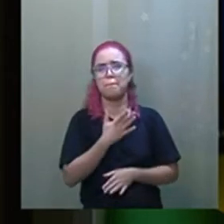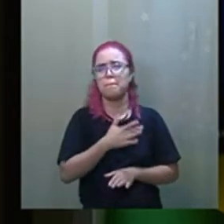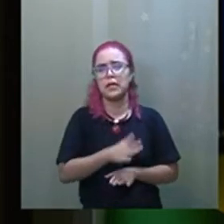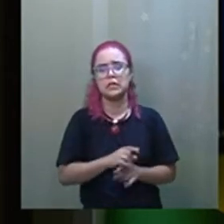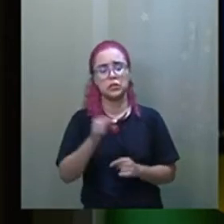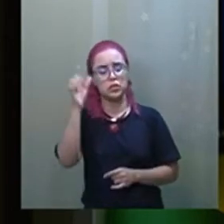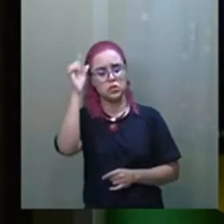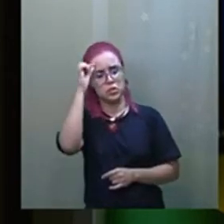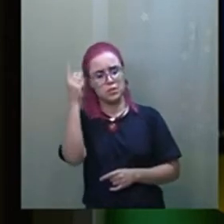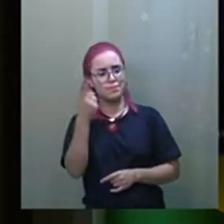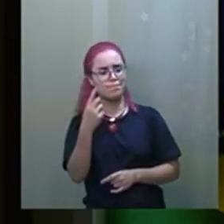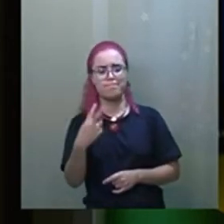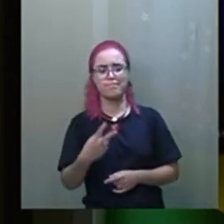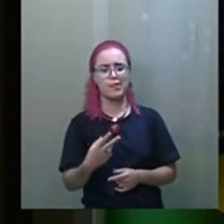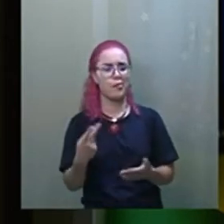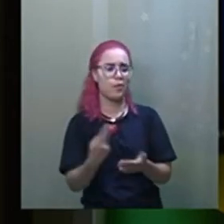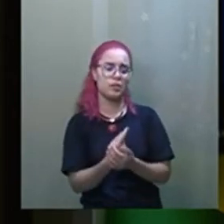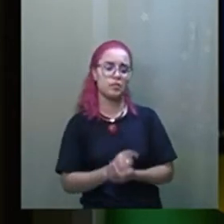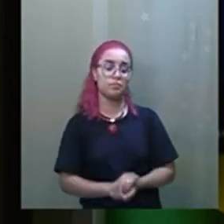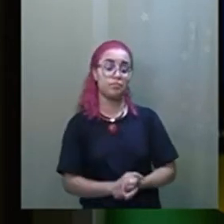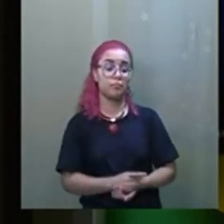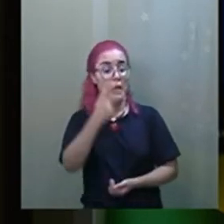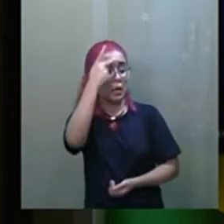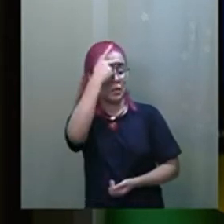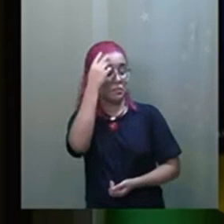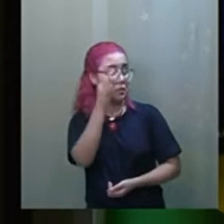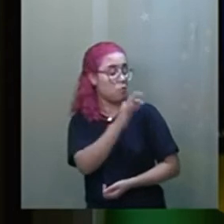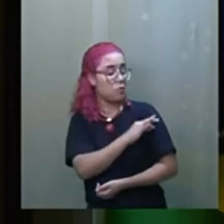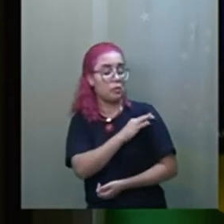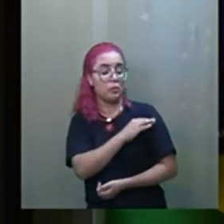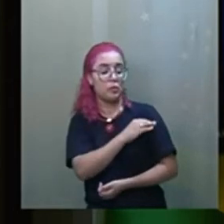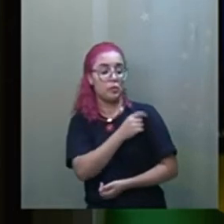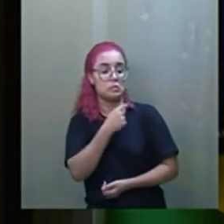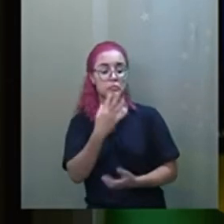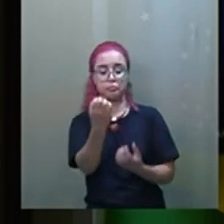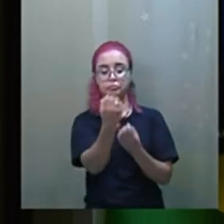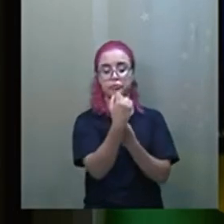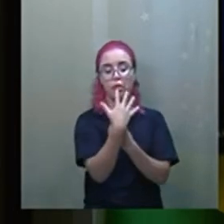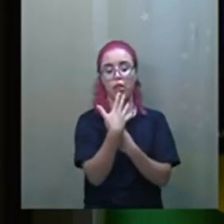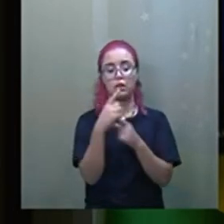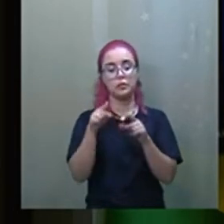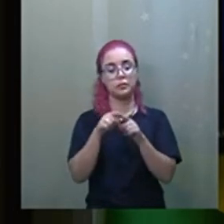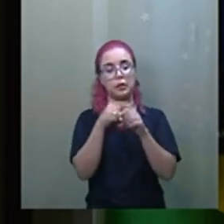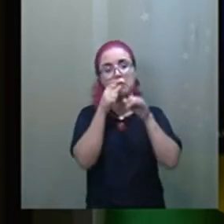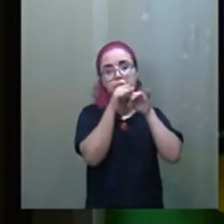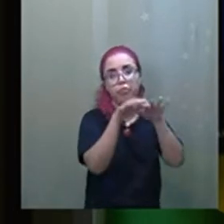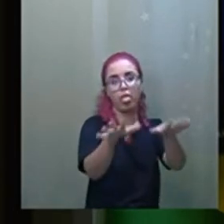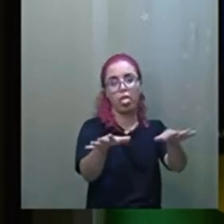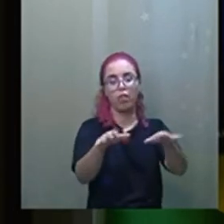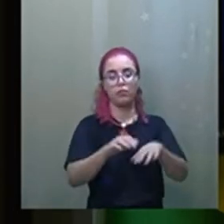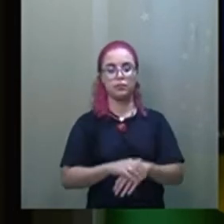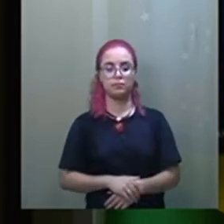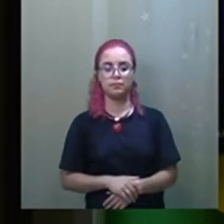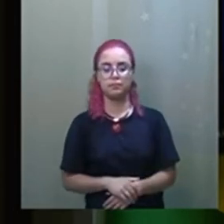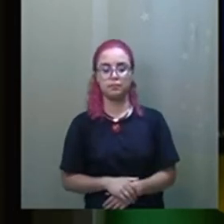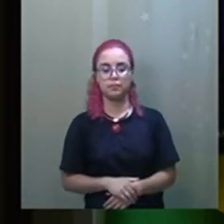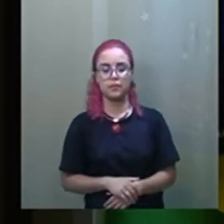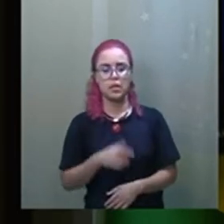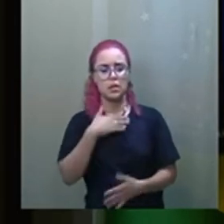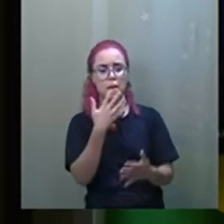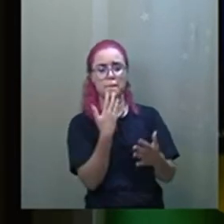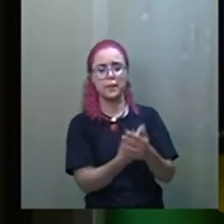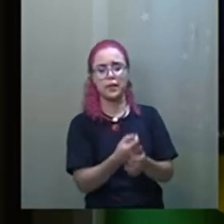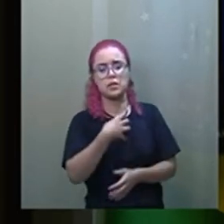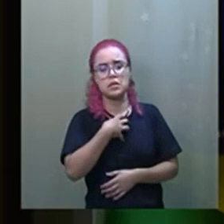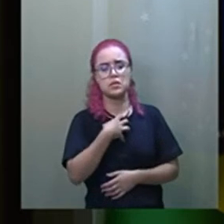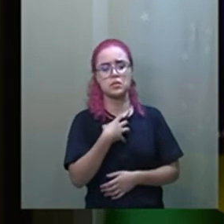não funcionam. As pessoas se vacinam e são infectadas e transmitem. Então, perdeu o